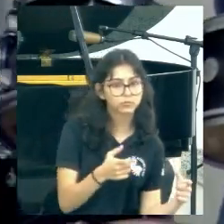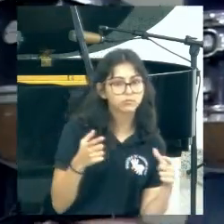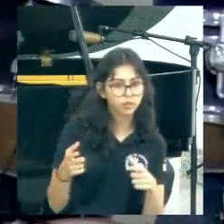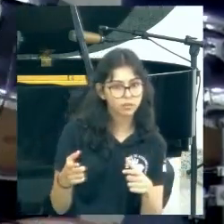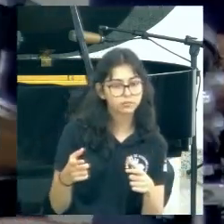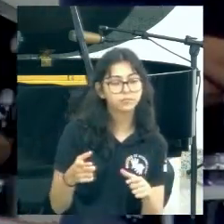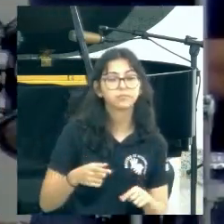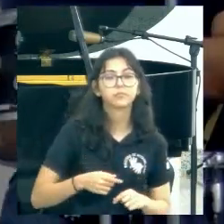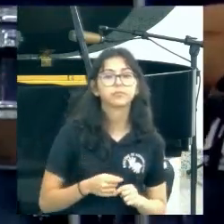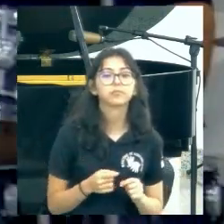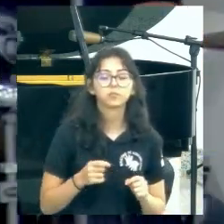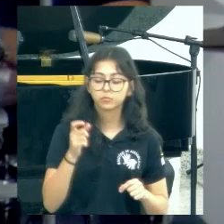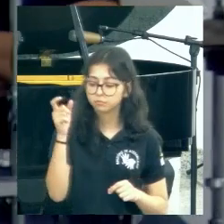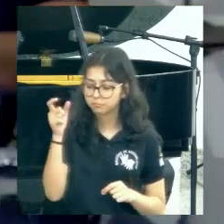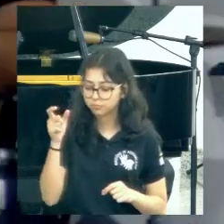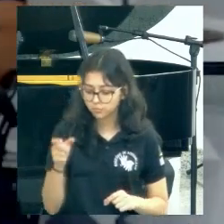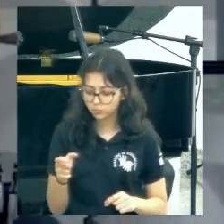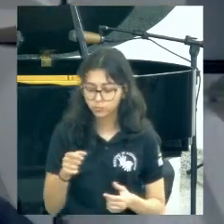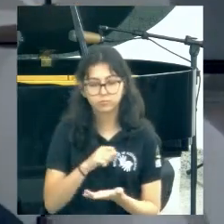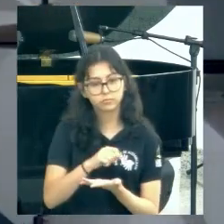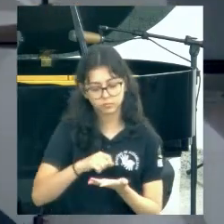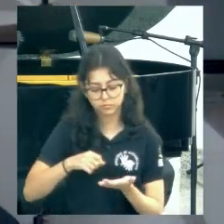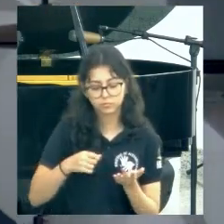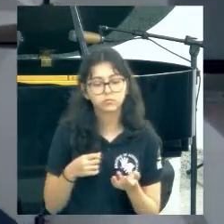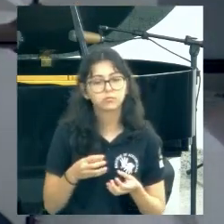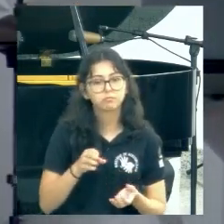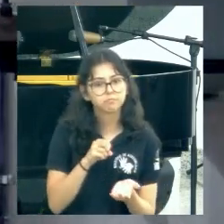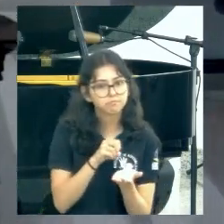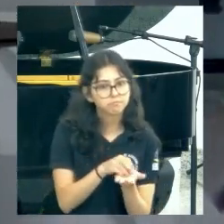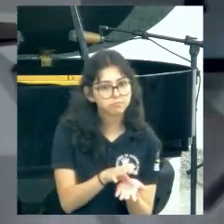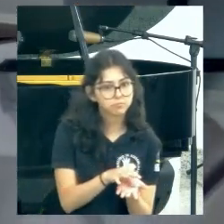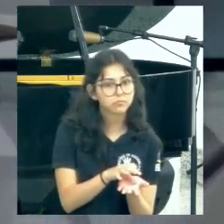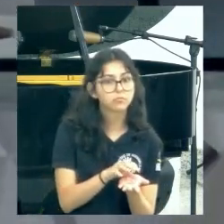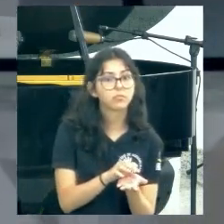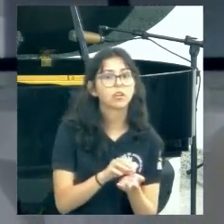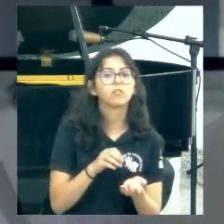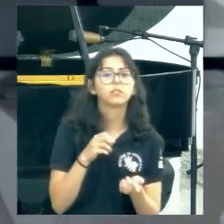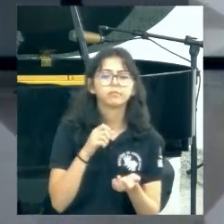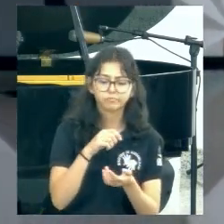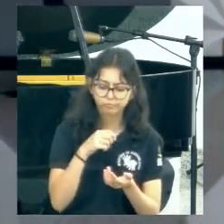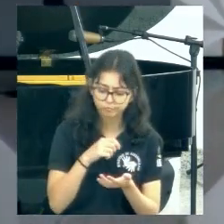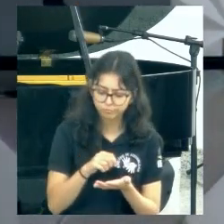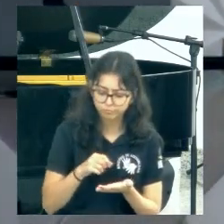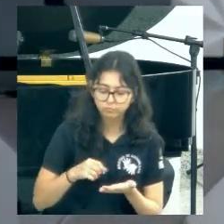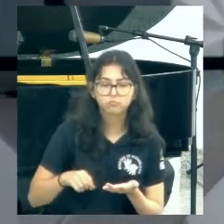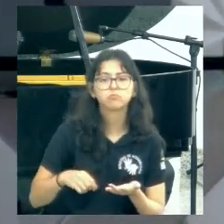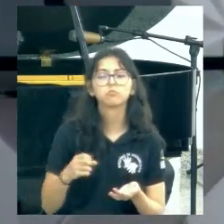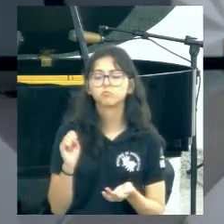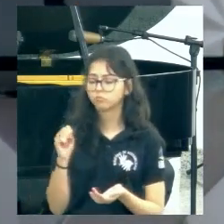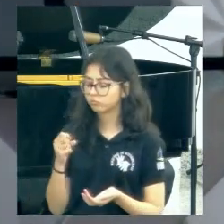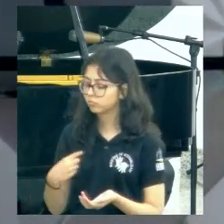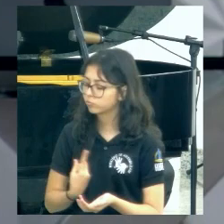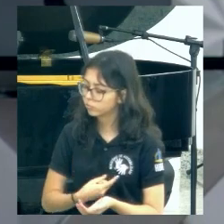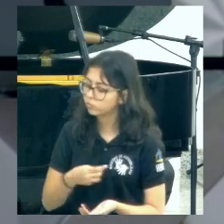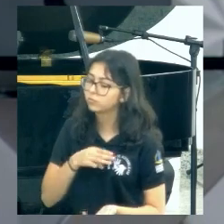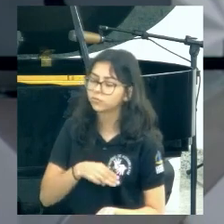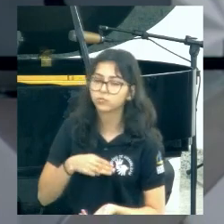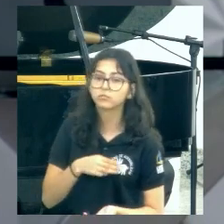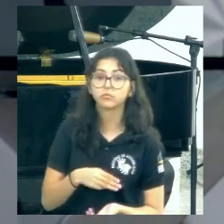uma carta junto com aquele missionário, dizendo, olha, ele é nosso missionário sim, para que os irmãos daquela comunidade